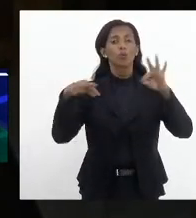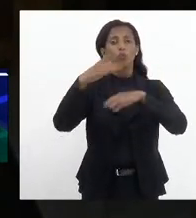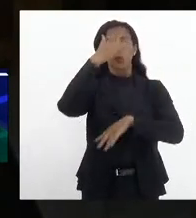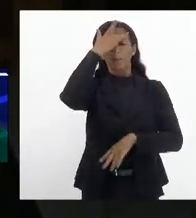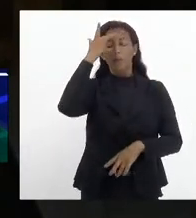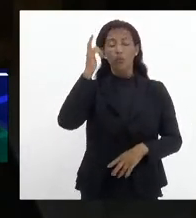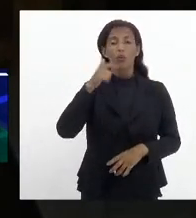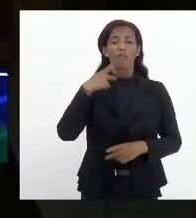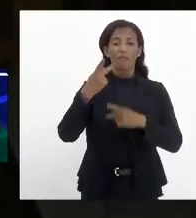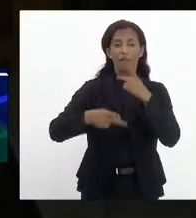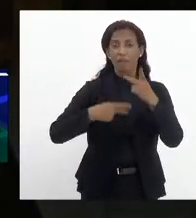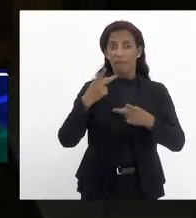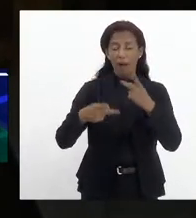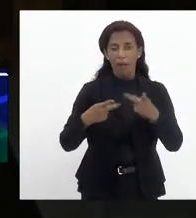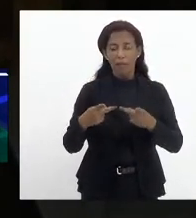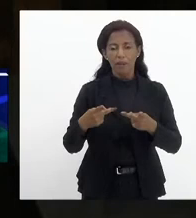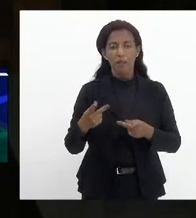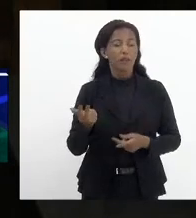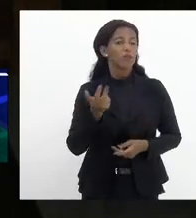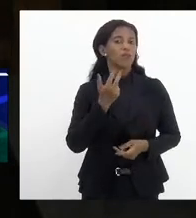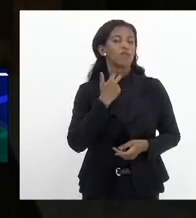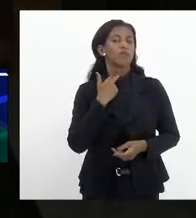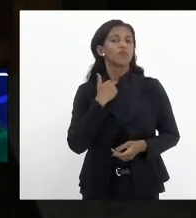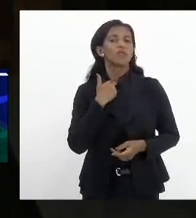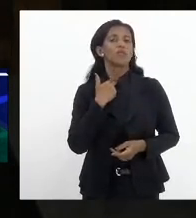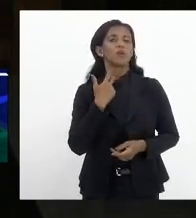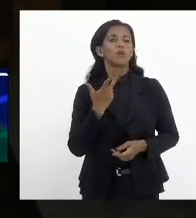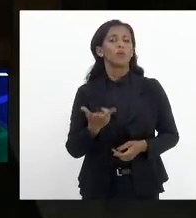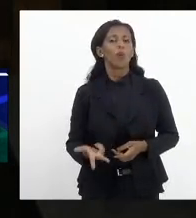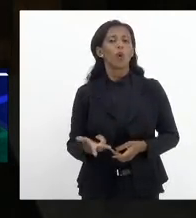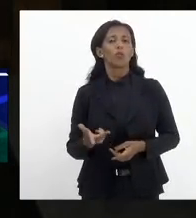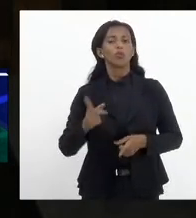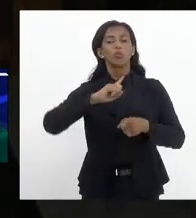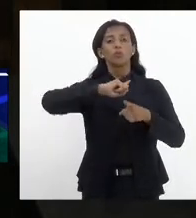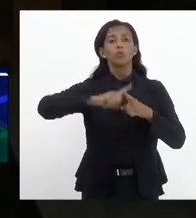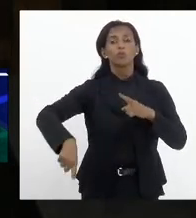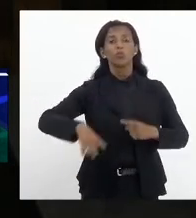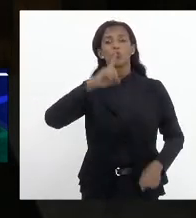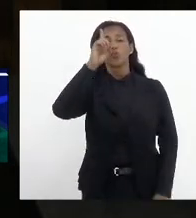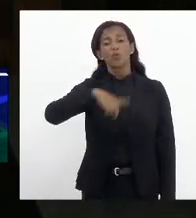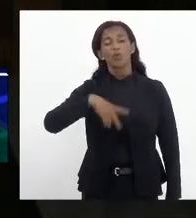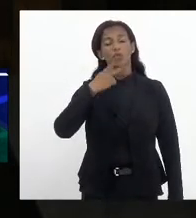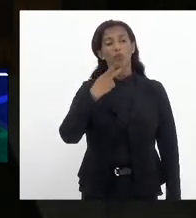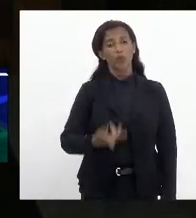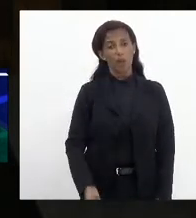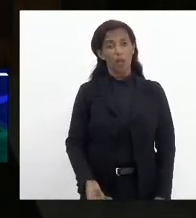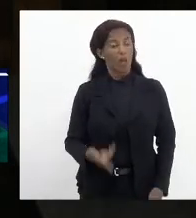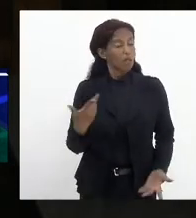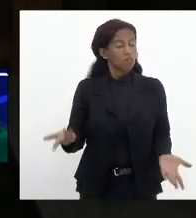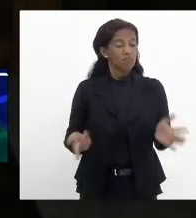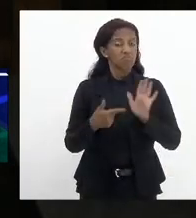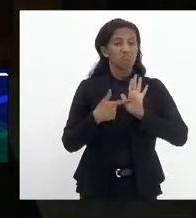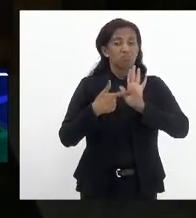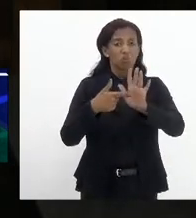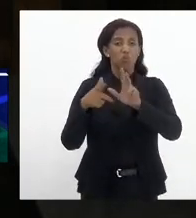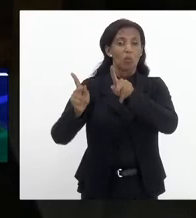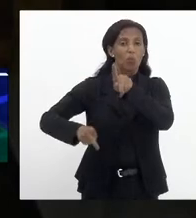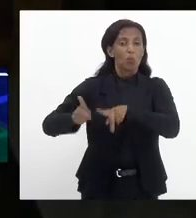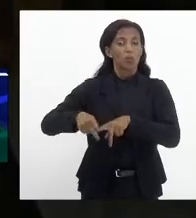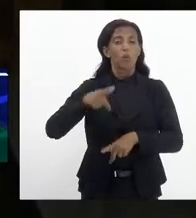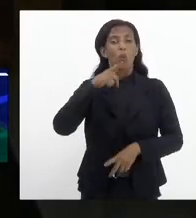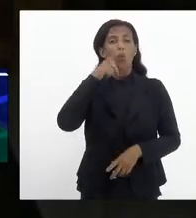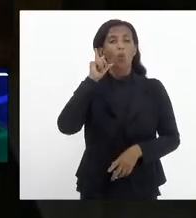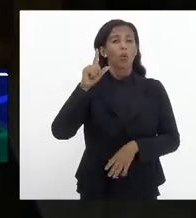pessoa fale, você não pode tolir ela o direito de poder falar. E isso demonstrou a população ontem na